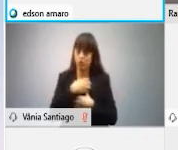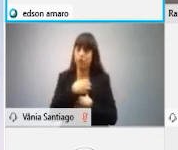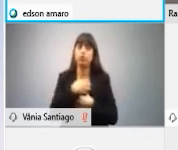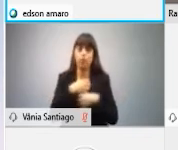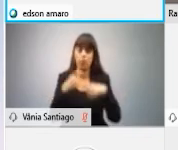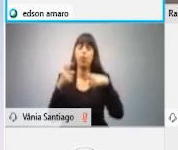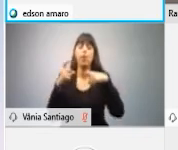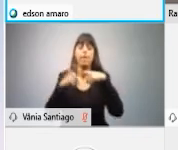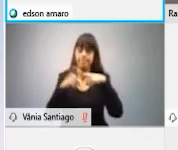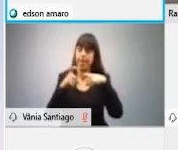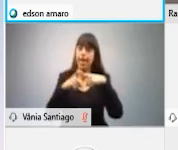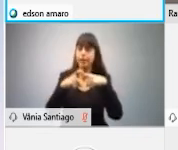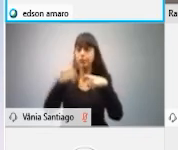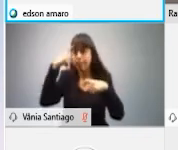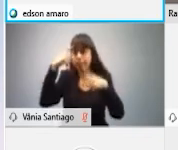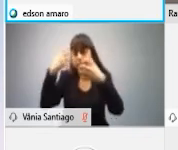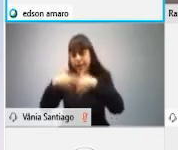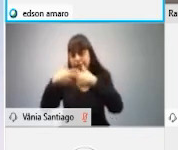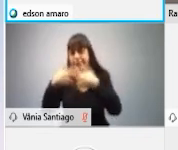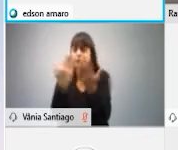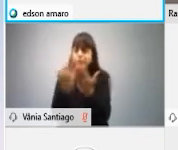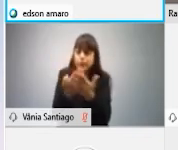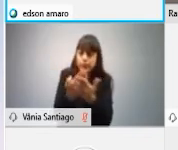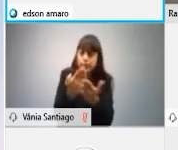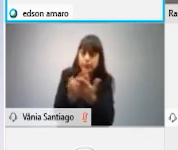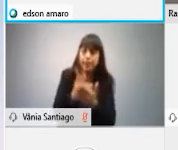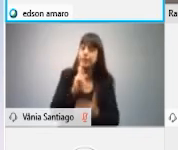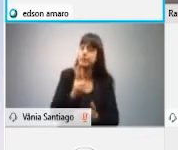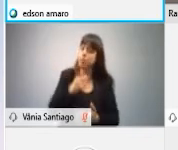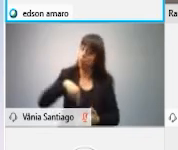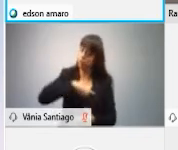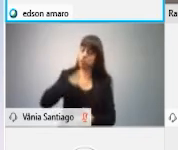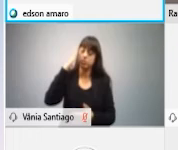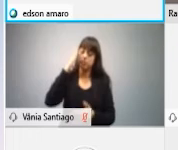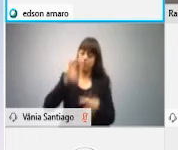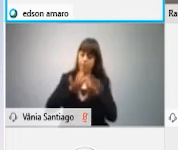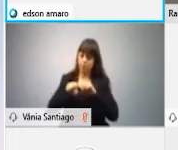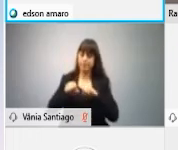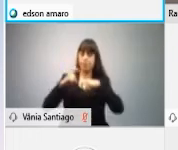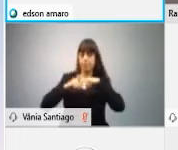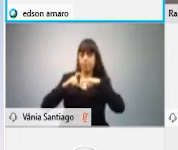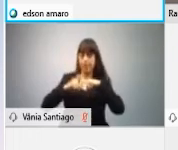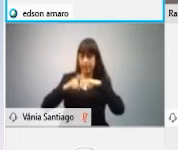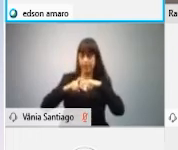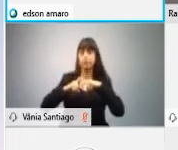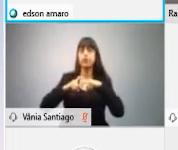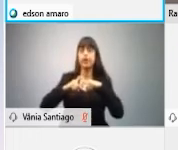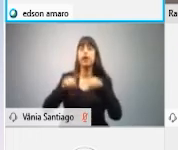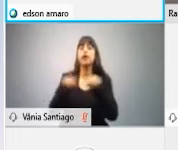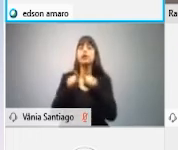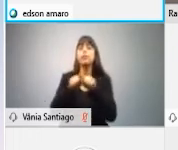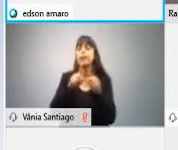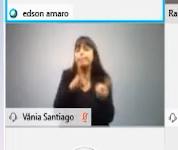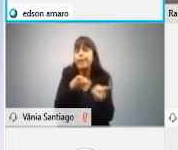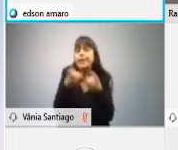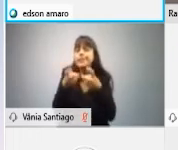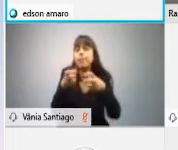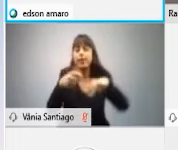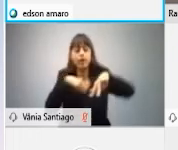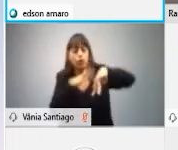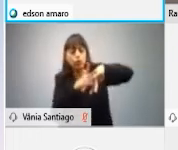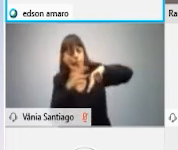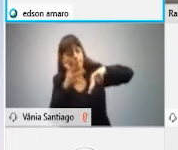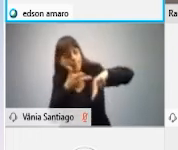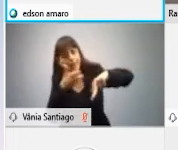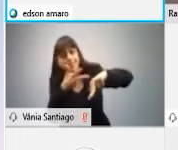o conhecimento médico que é colocado sempre como a nossa base de formação médica, alavancado pelos sinais que a gente detecta no paciente, pelos